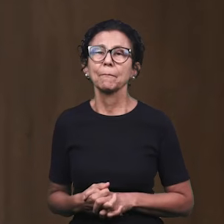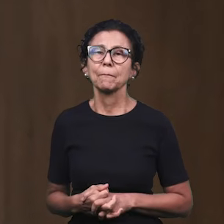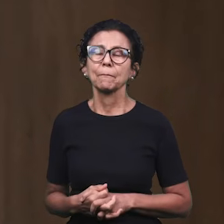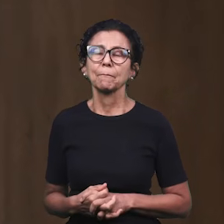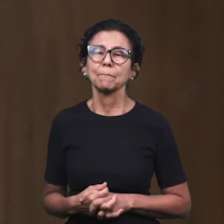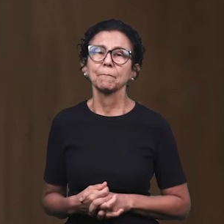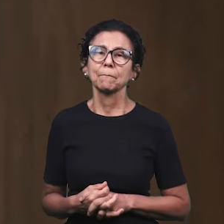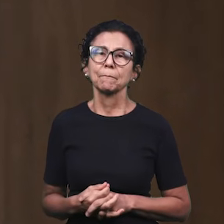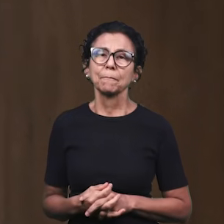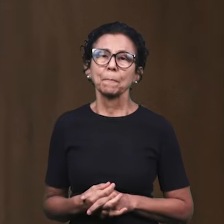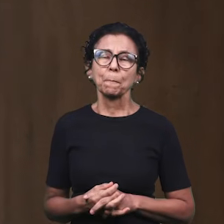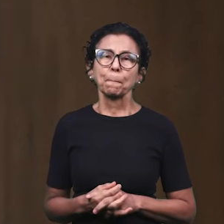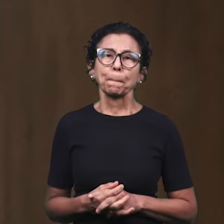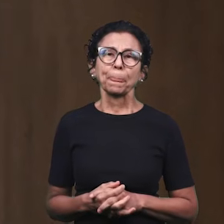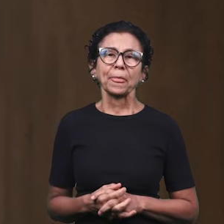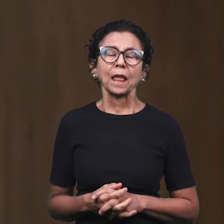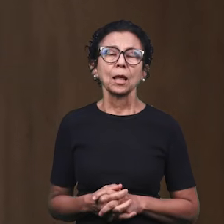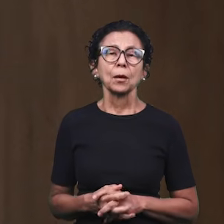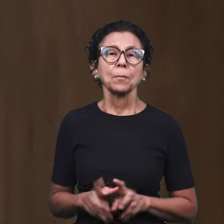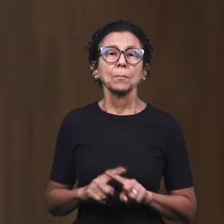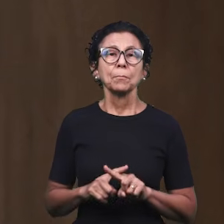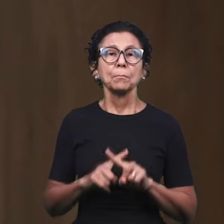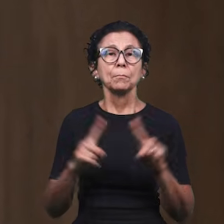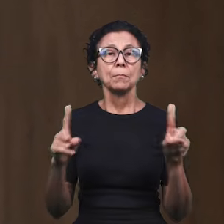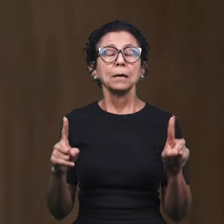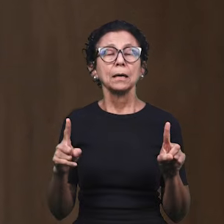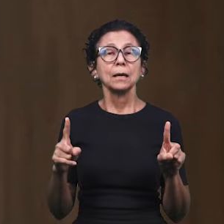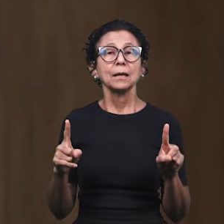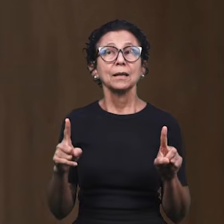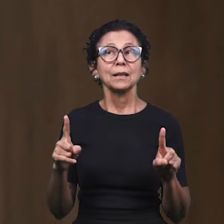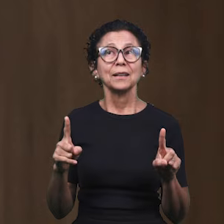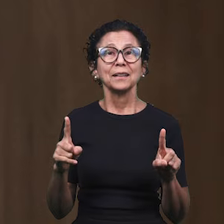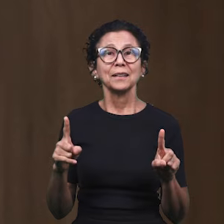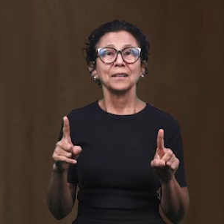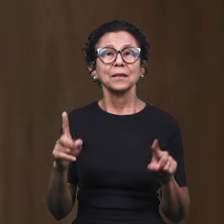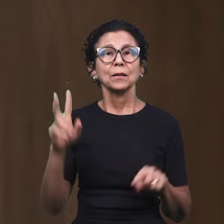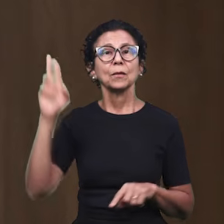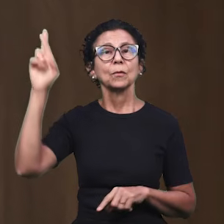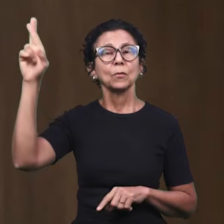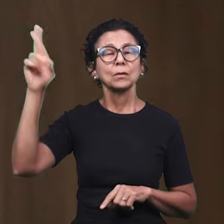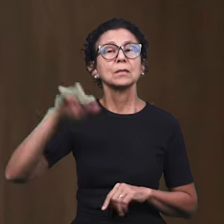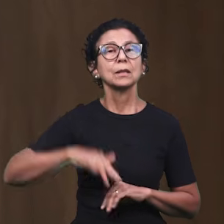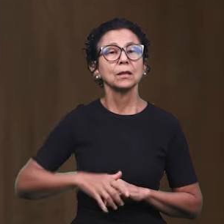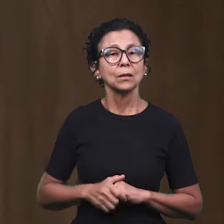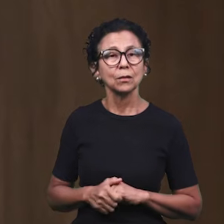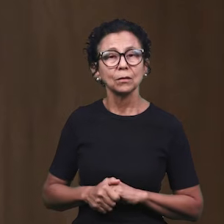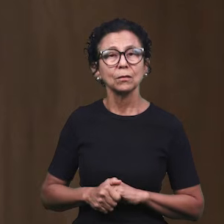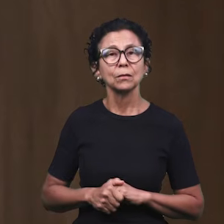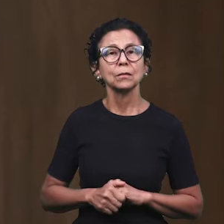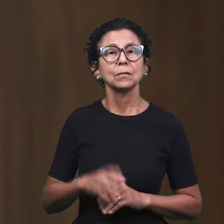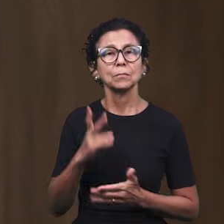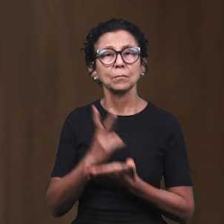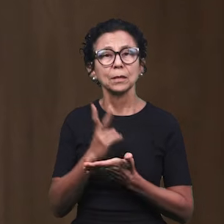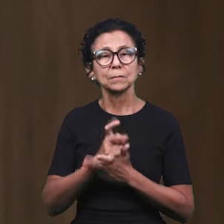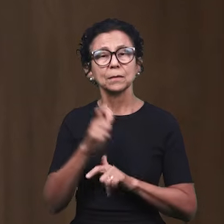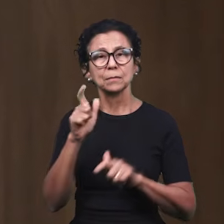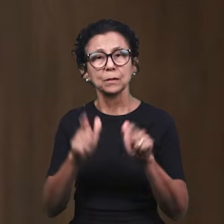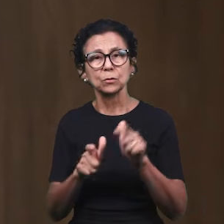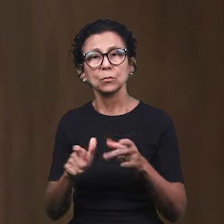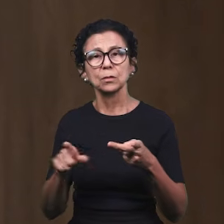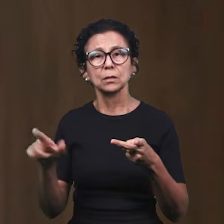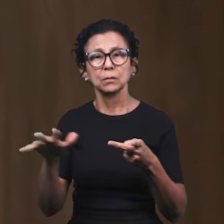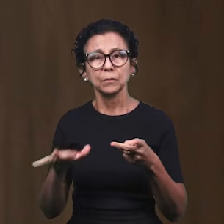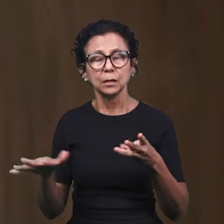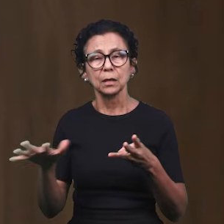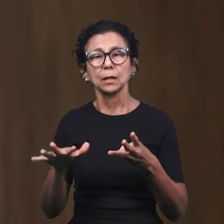ambiente, as mesmas pessoas, o mesmo barco, a mesma rede. Eu queria frisar isso aqui novamente. A única diferença foi que